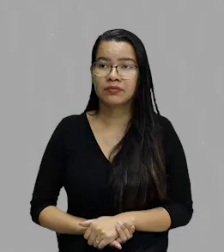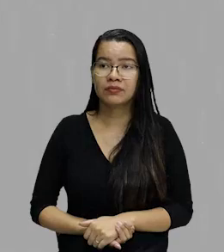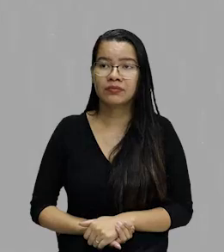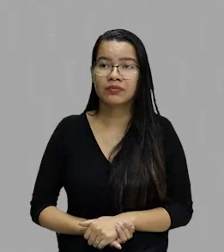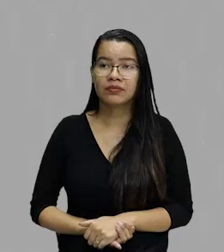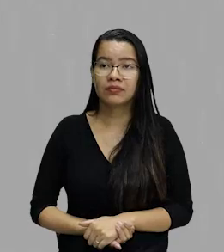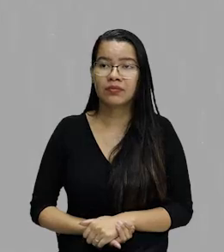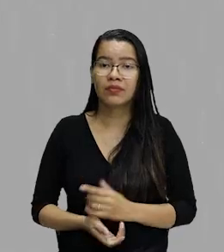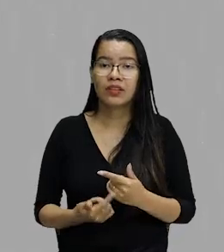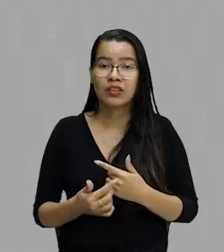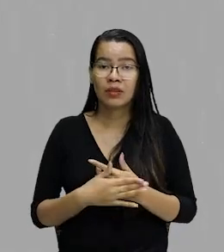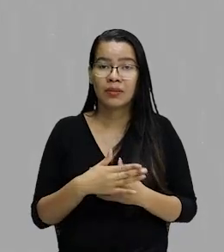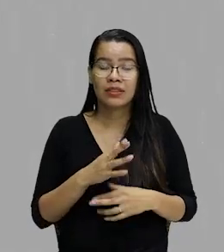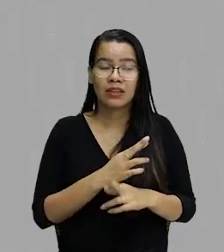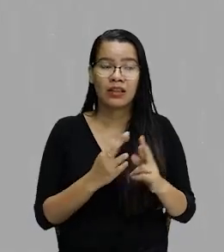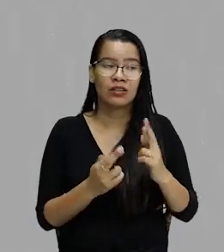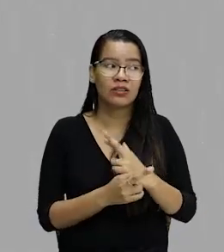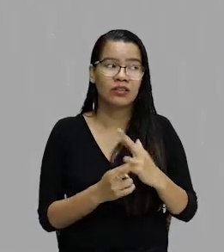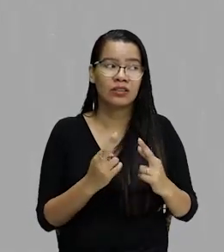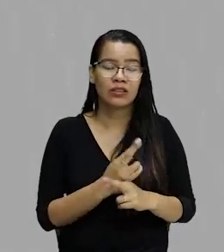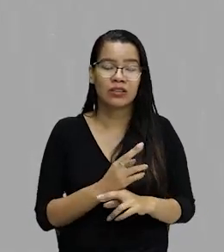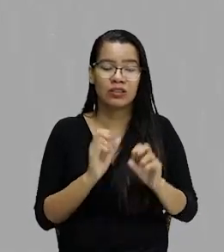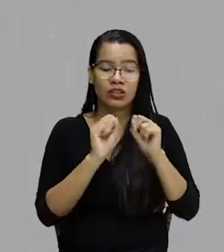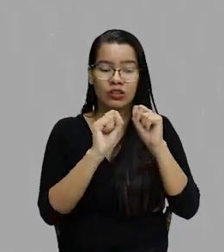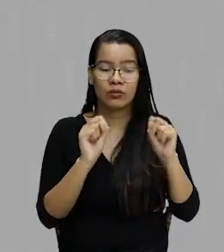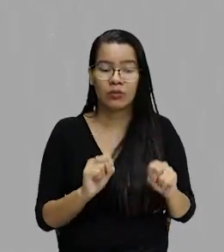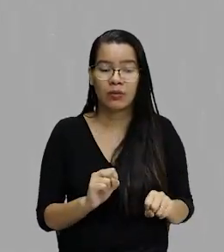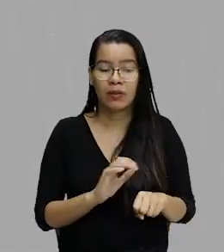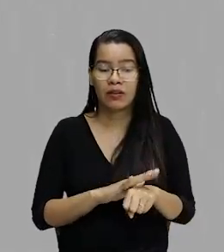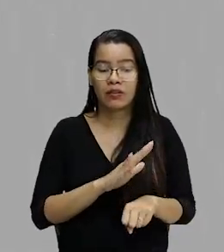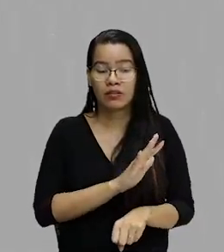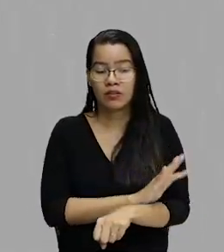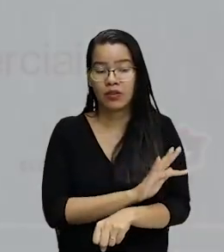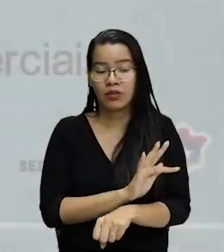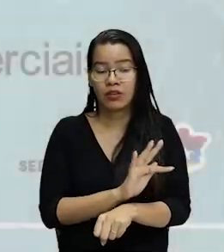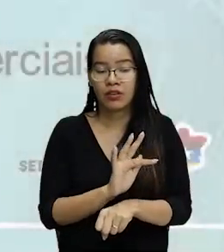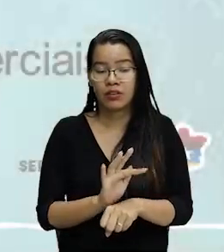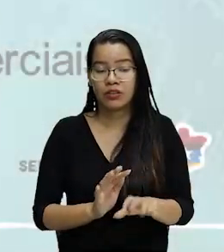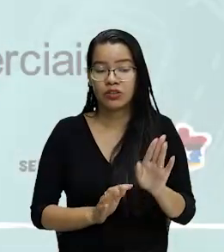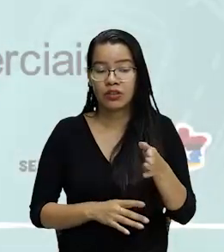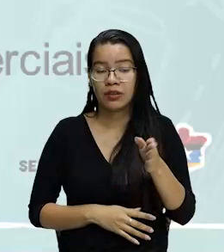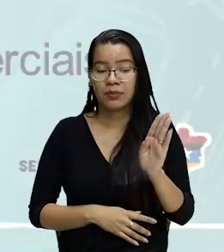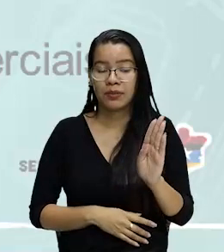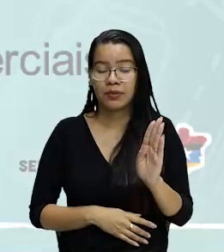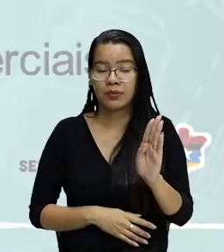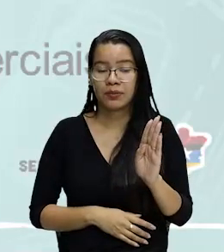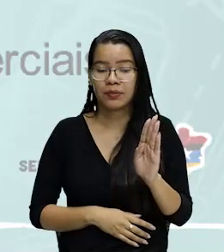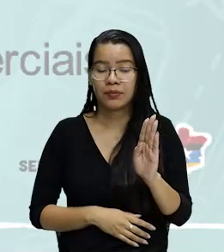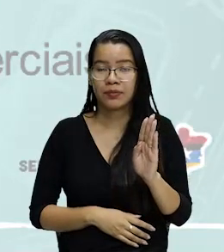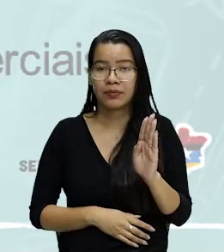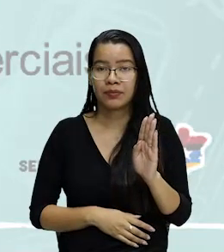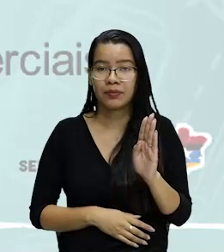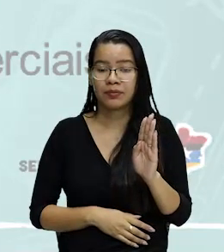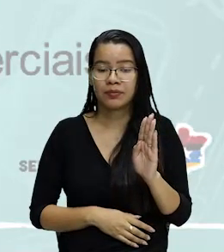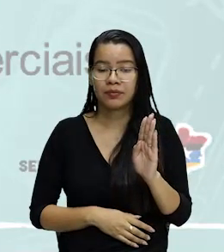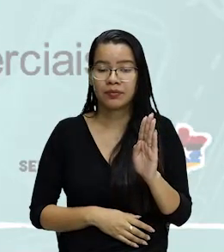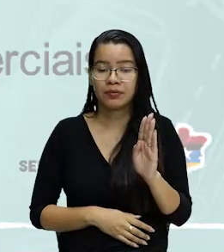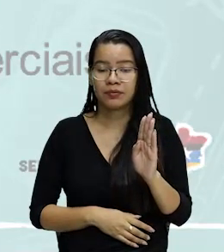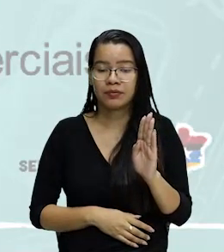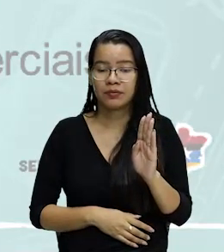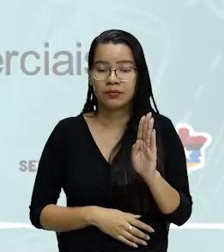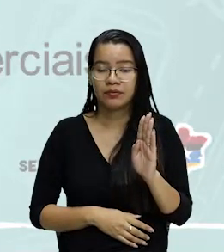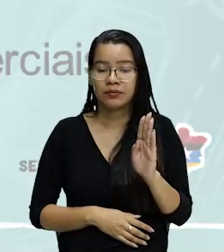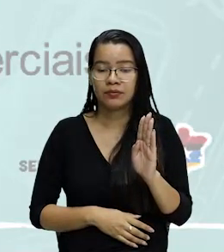está muito mais ligado ao sistema mais feudal. Letra B, substituição da produção das manufaturas pelo